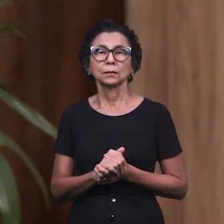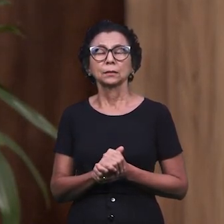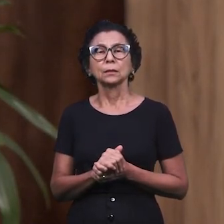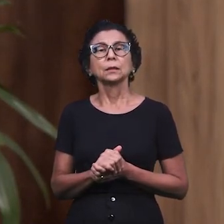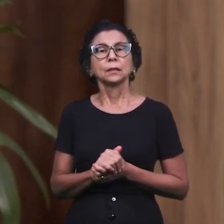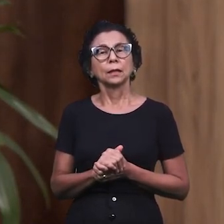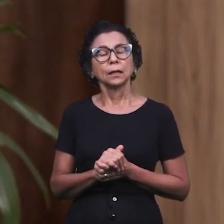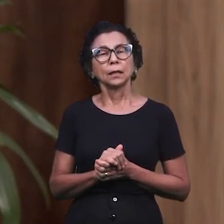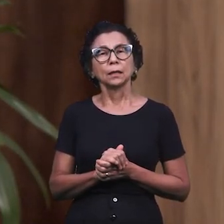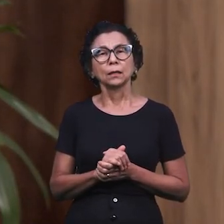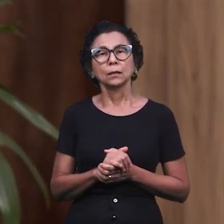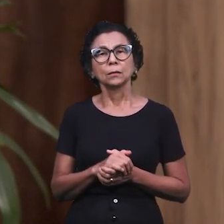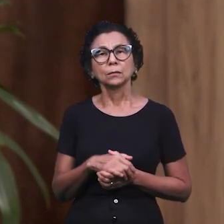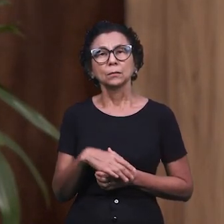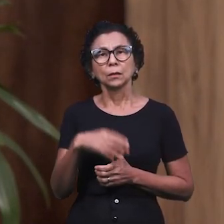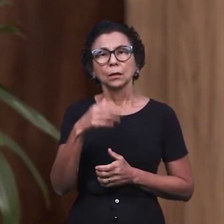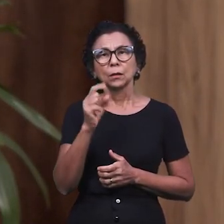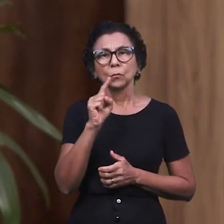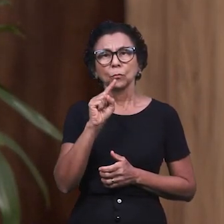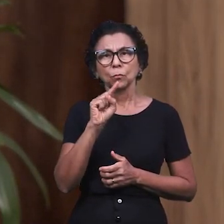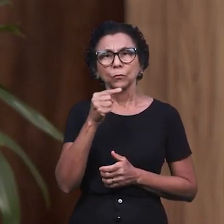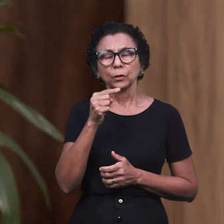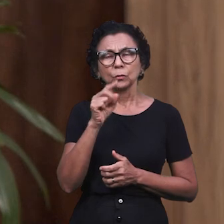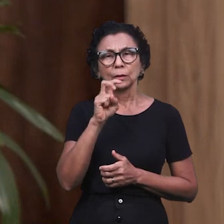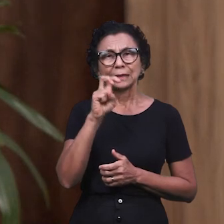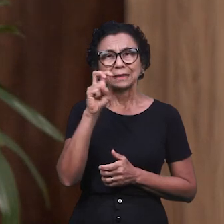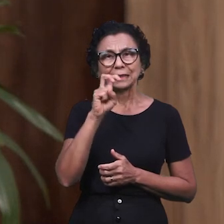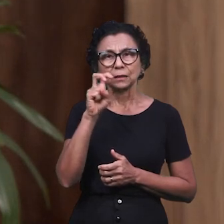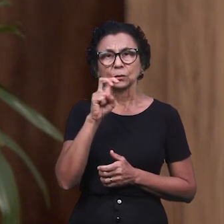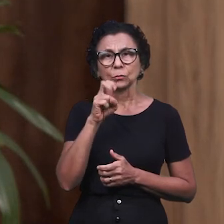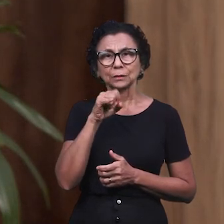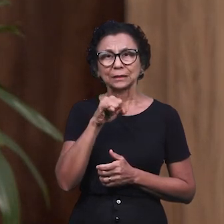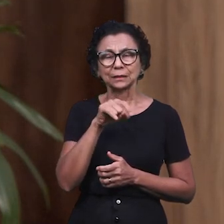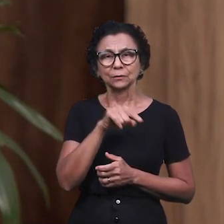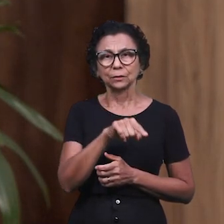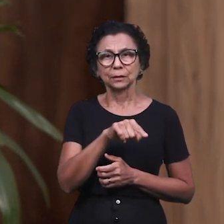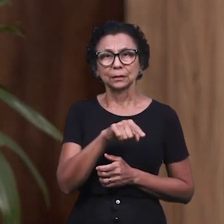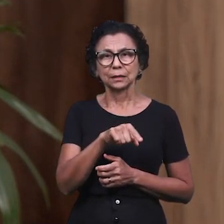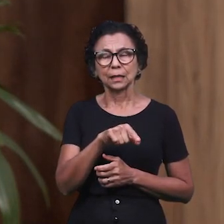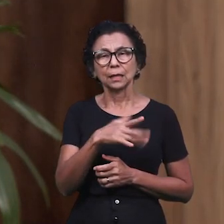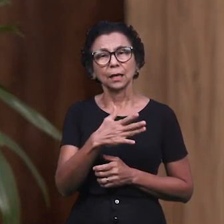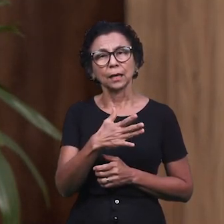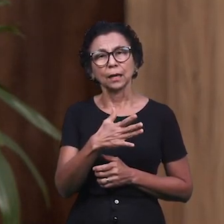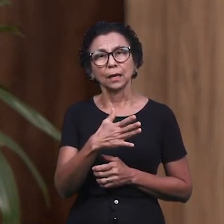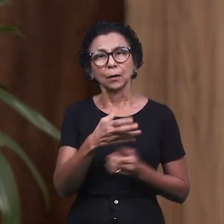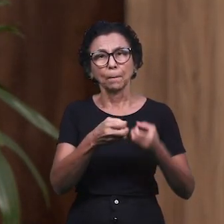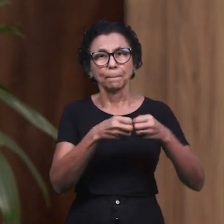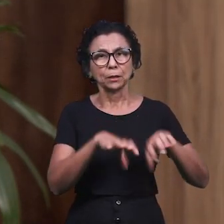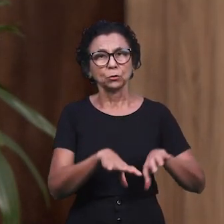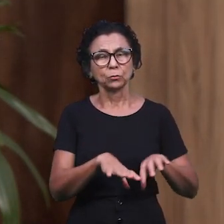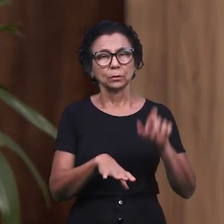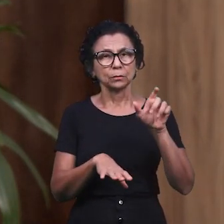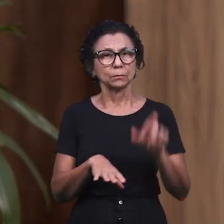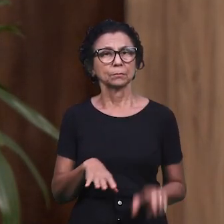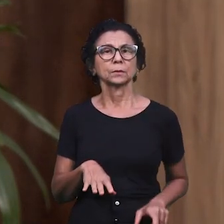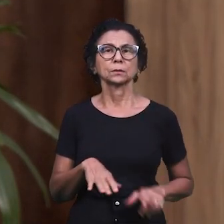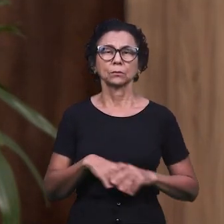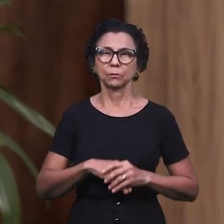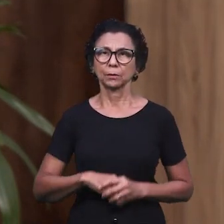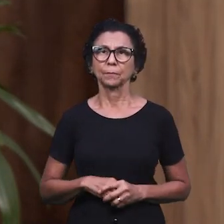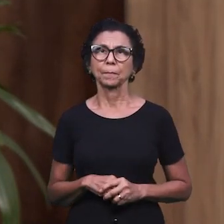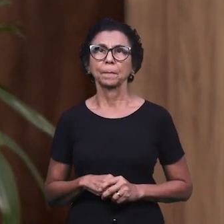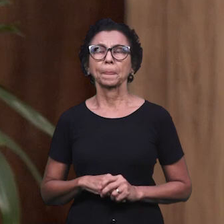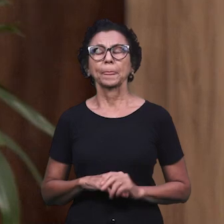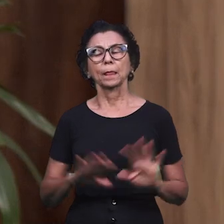você restituir uma pessoa que você por alguma coisa tivesse lesado. Então a ordem, o Senhor começa aqui dizendo